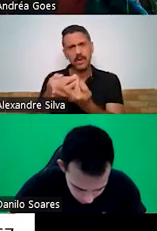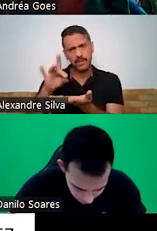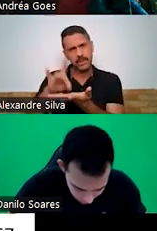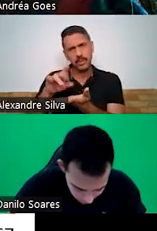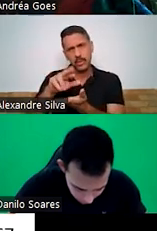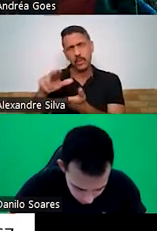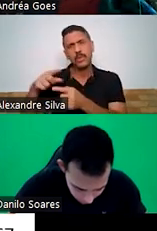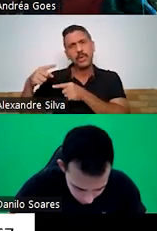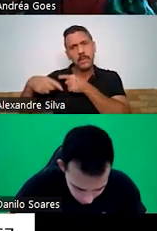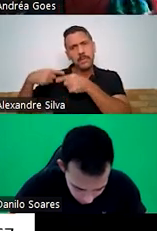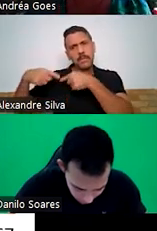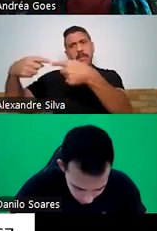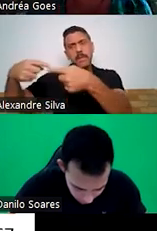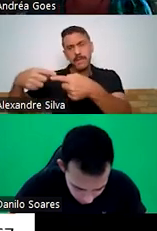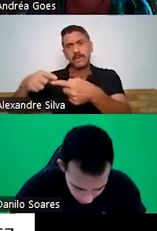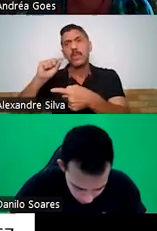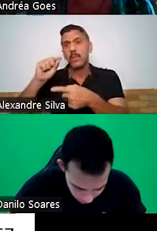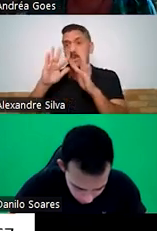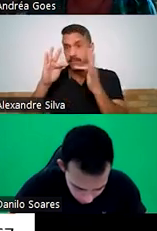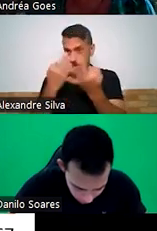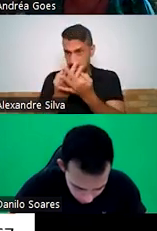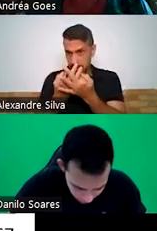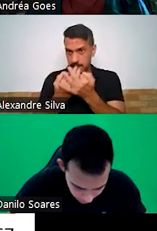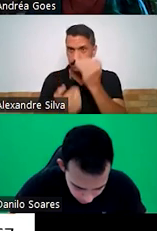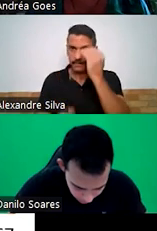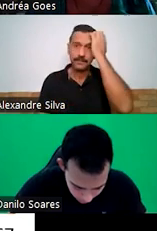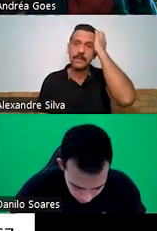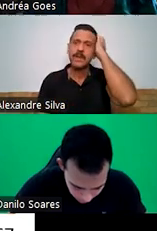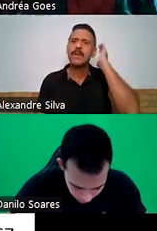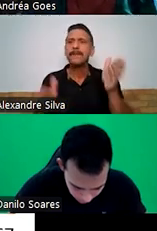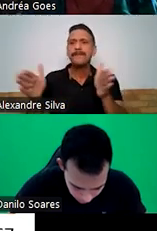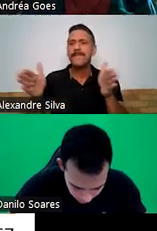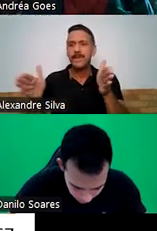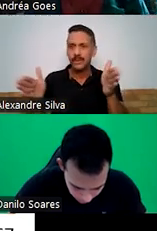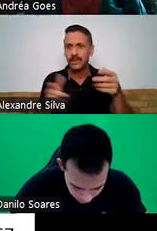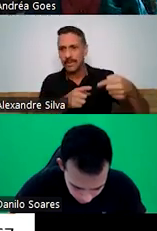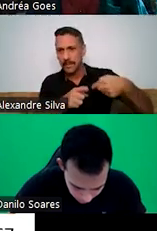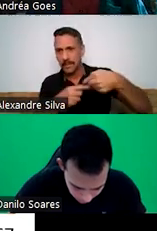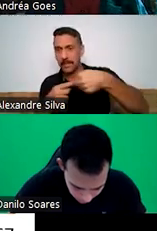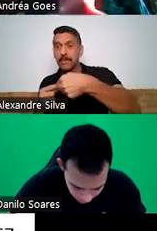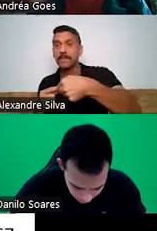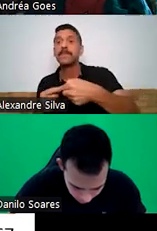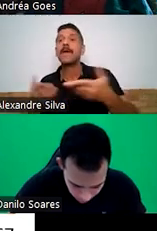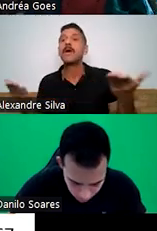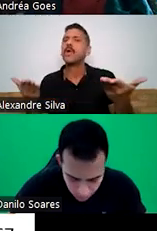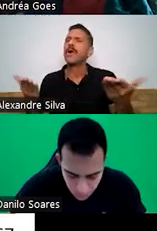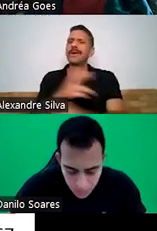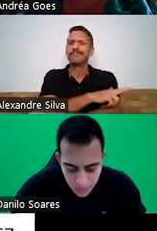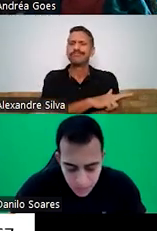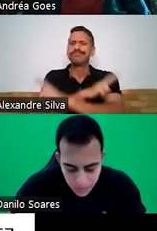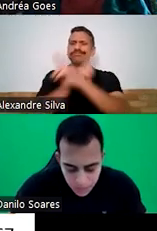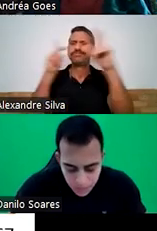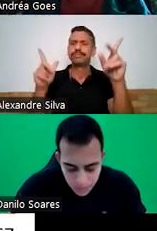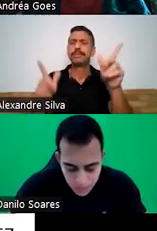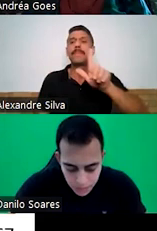a genealogia, várias gerações de uma família ao longo do tempo. Só que aqui é um mundo completamente louco de